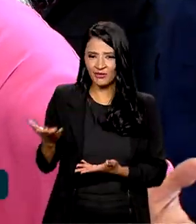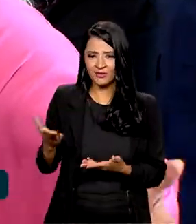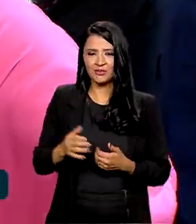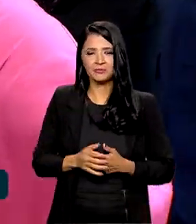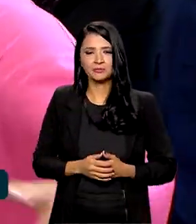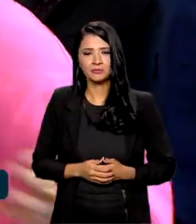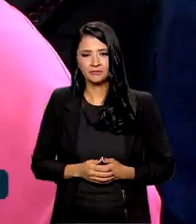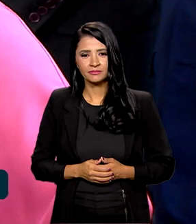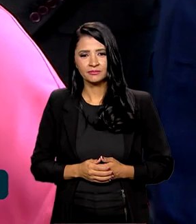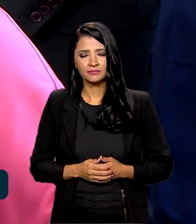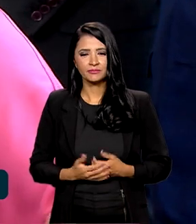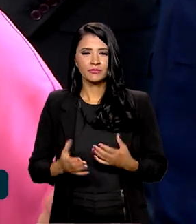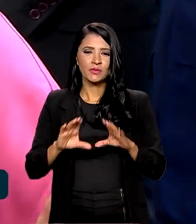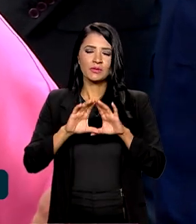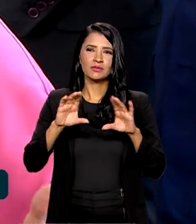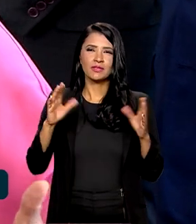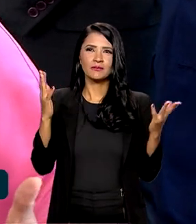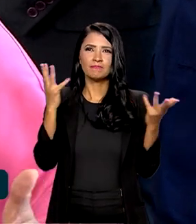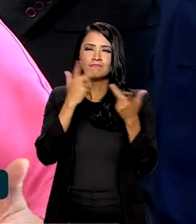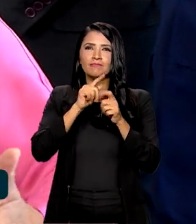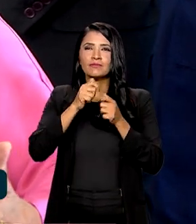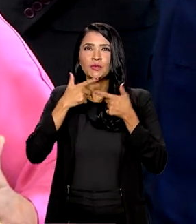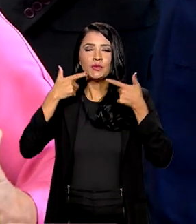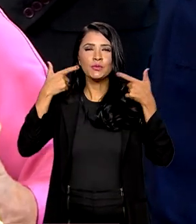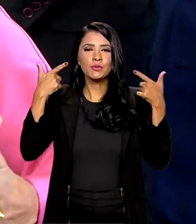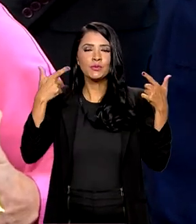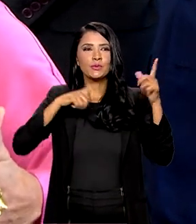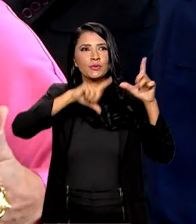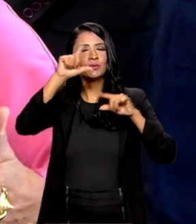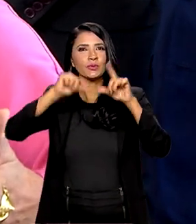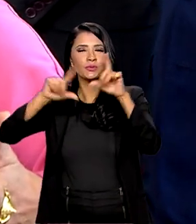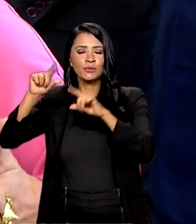céu, risonho e límpido,